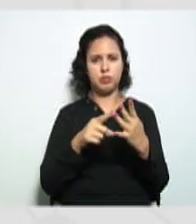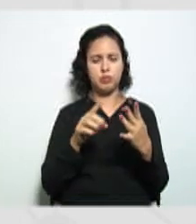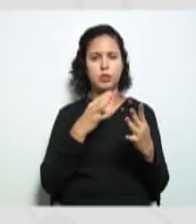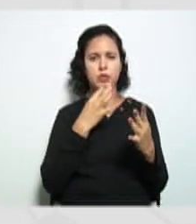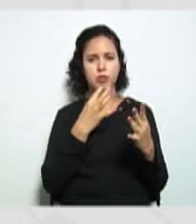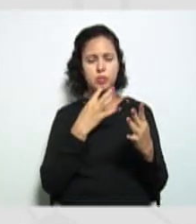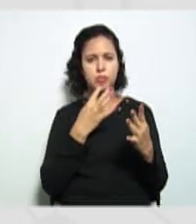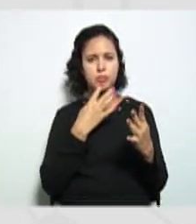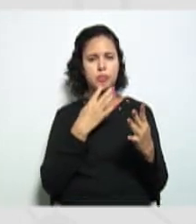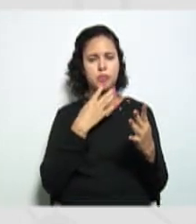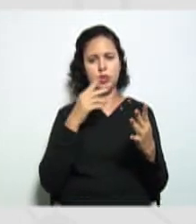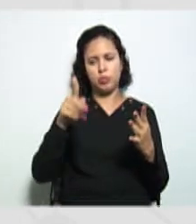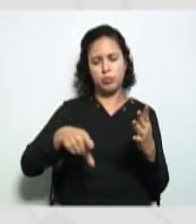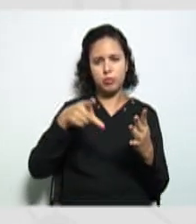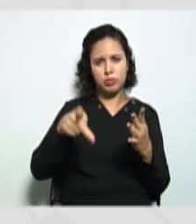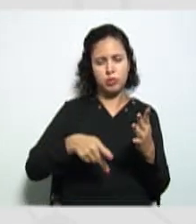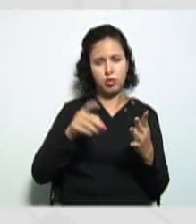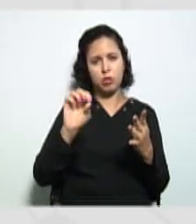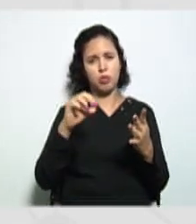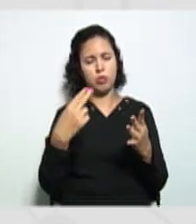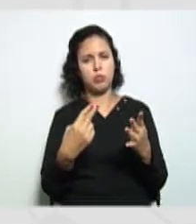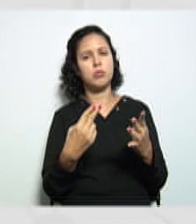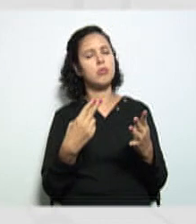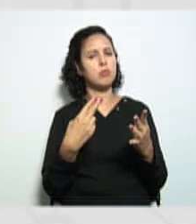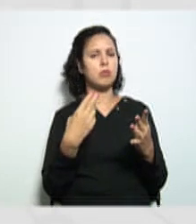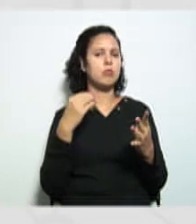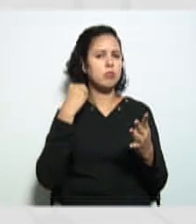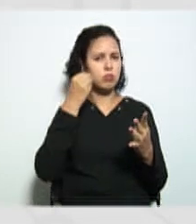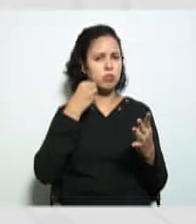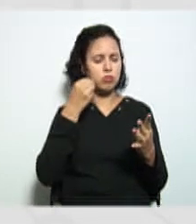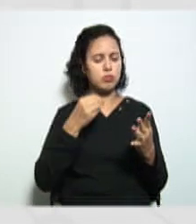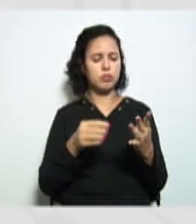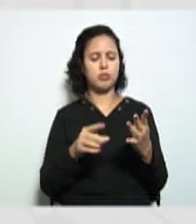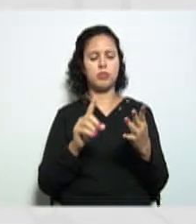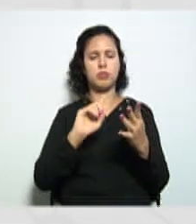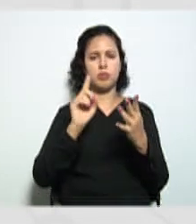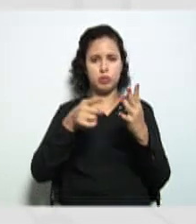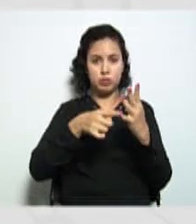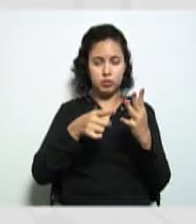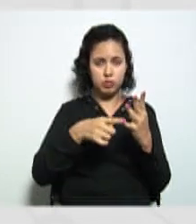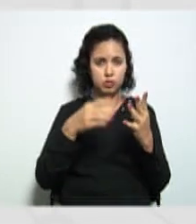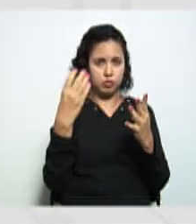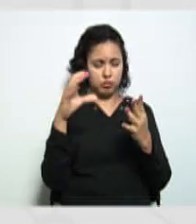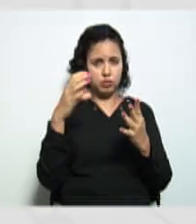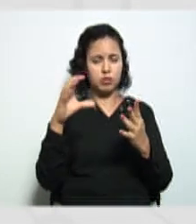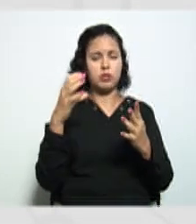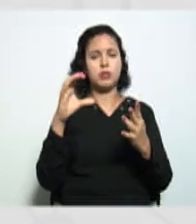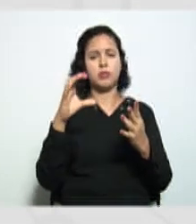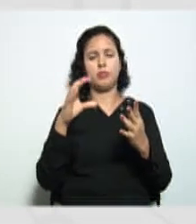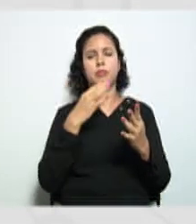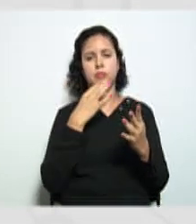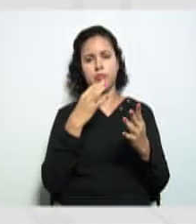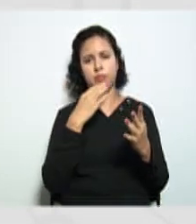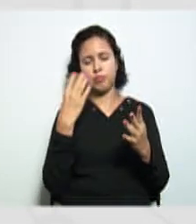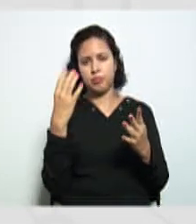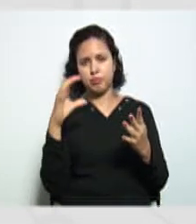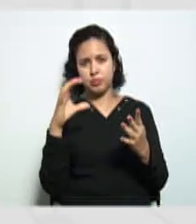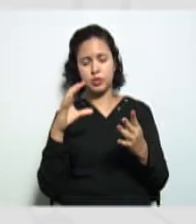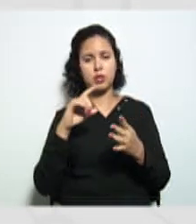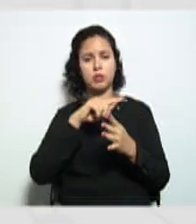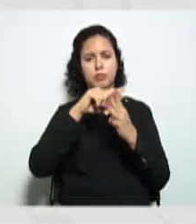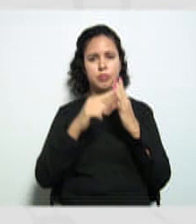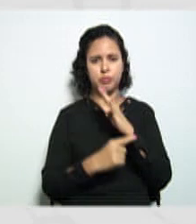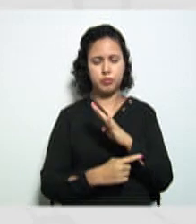conhecimento popular ou o senso comum e o conhecimento científico. Então, todos